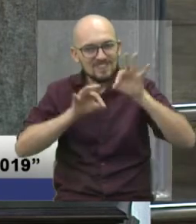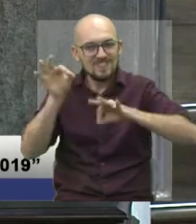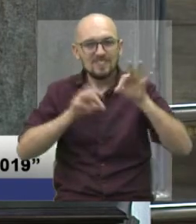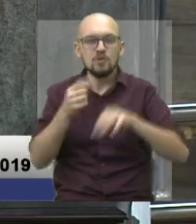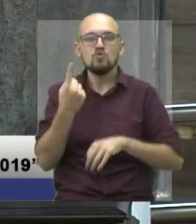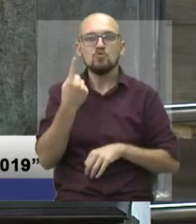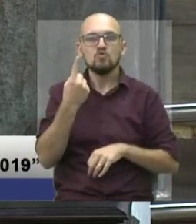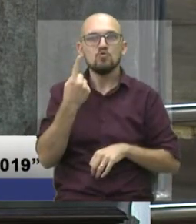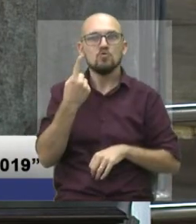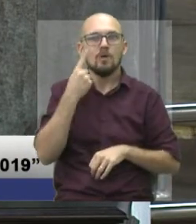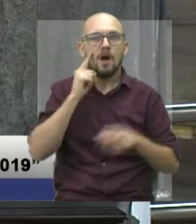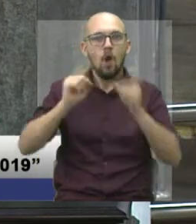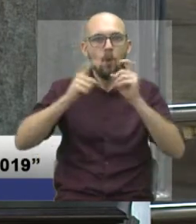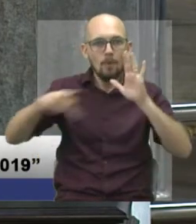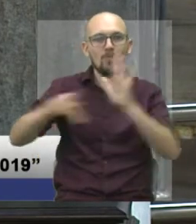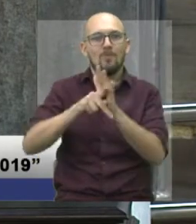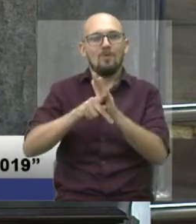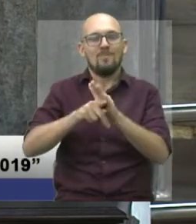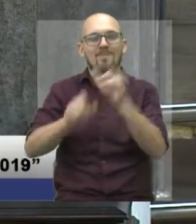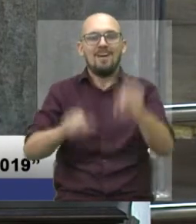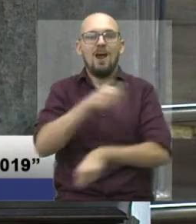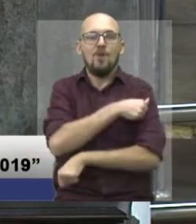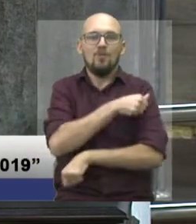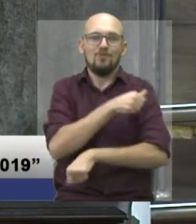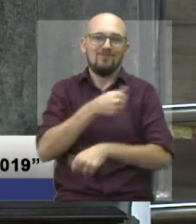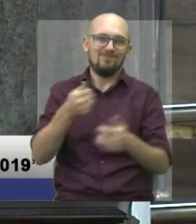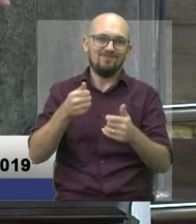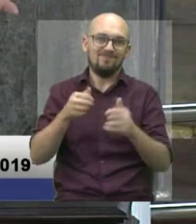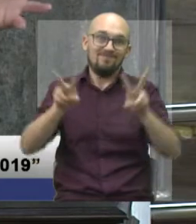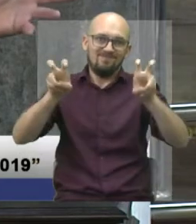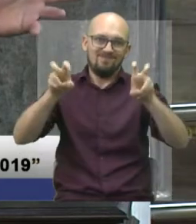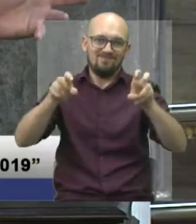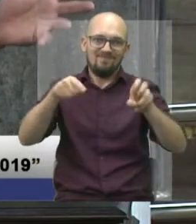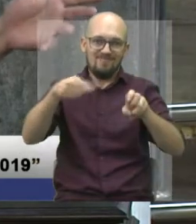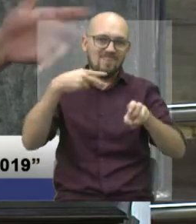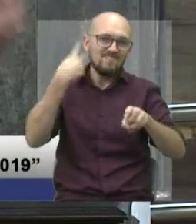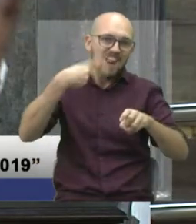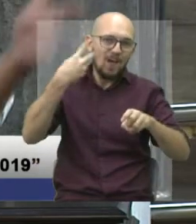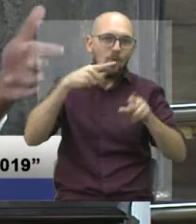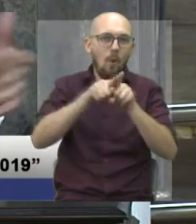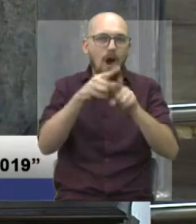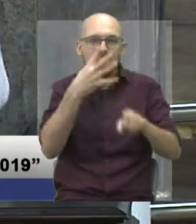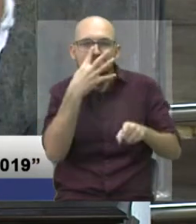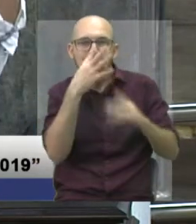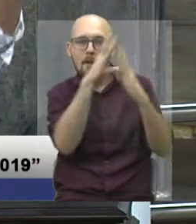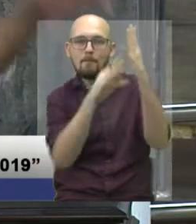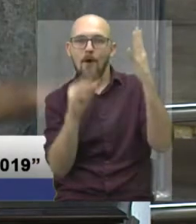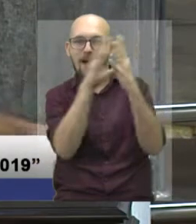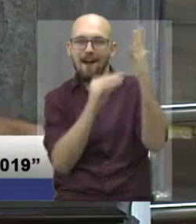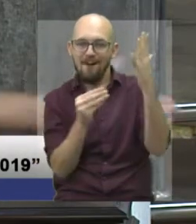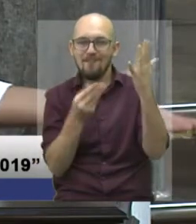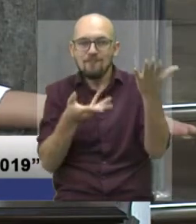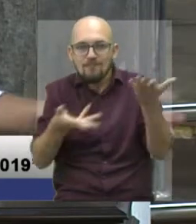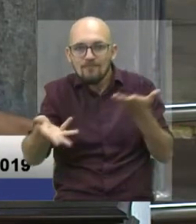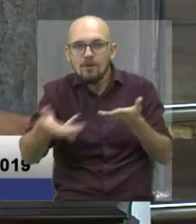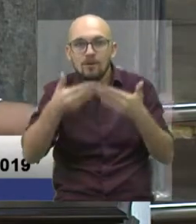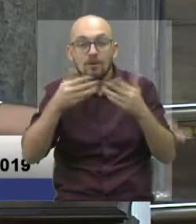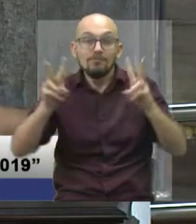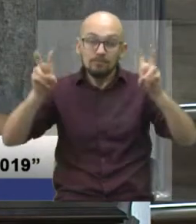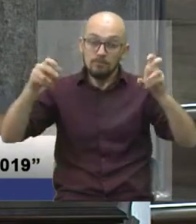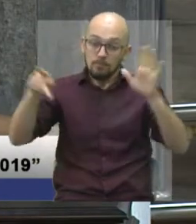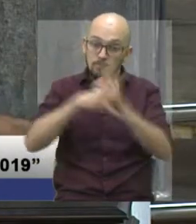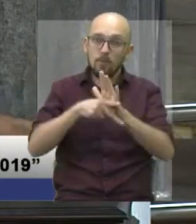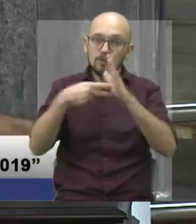sessão legislativa, guiados, apadrinhados pelos vereadores dessa casa, que pudesse, então, dar início ao Parlamento de Jovens Jovens,